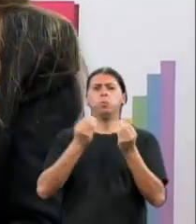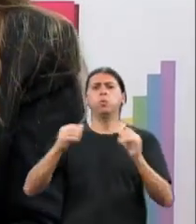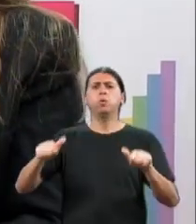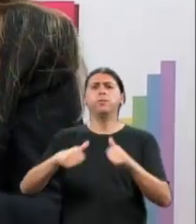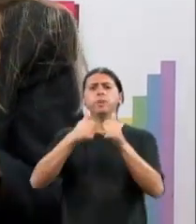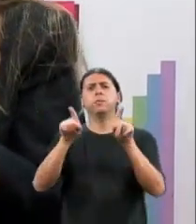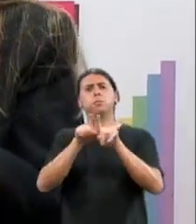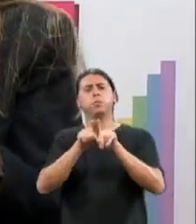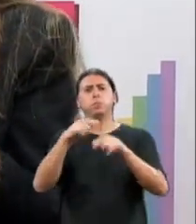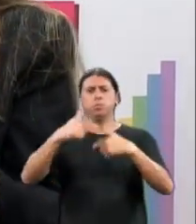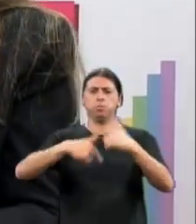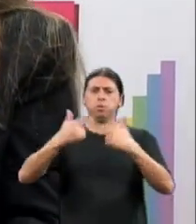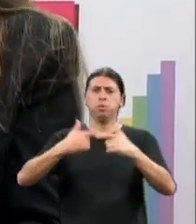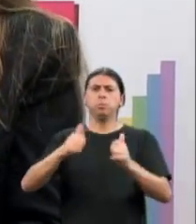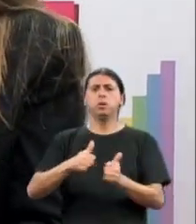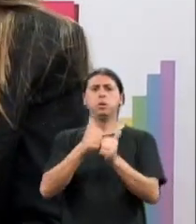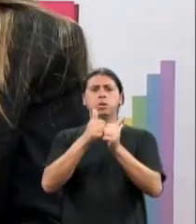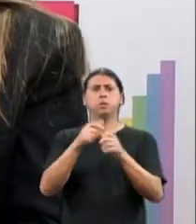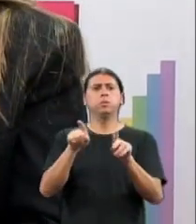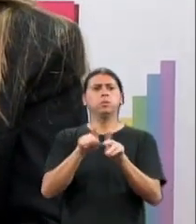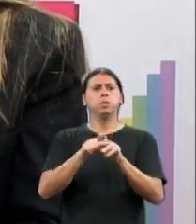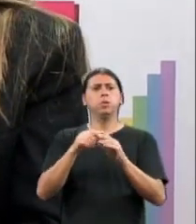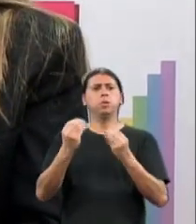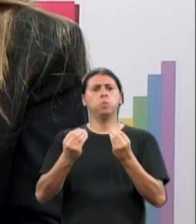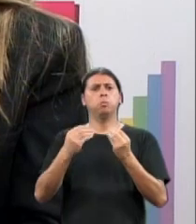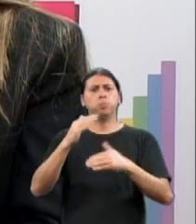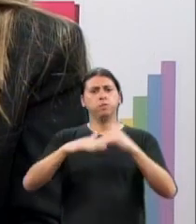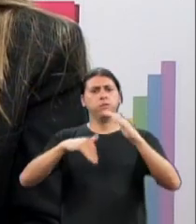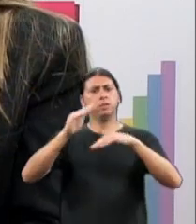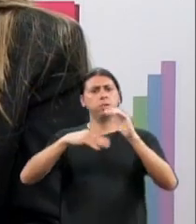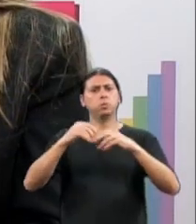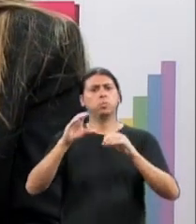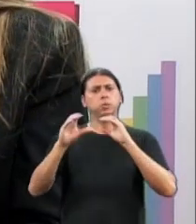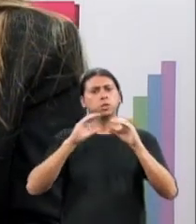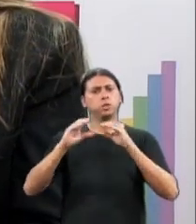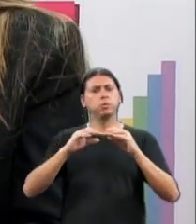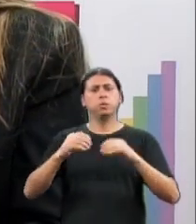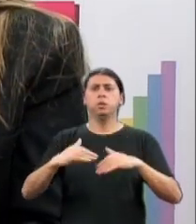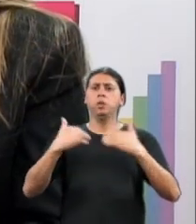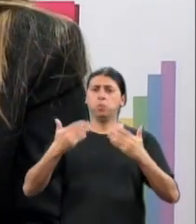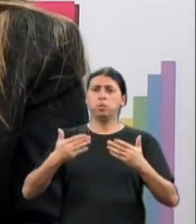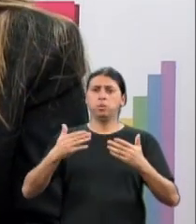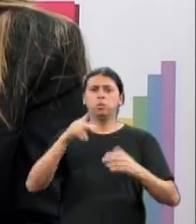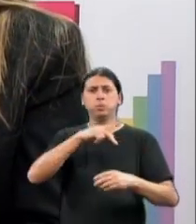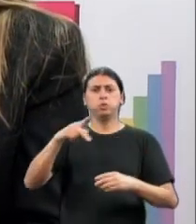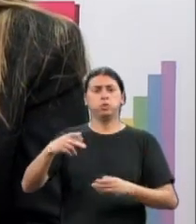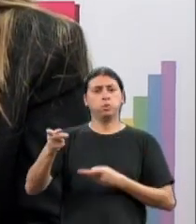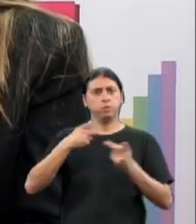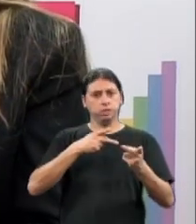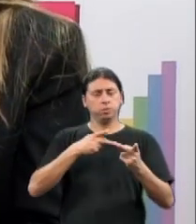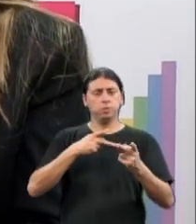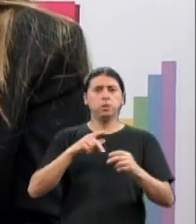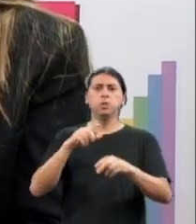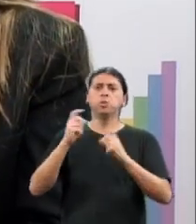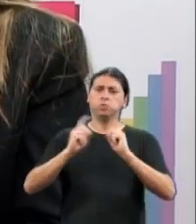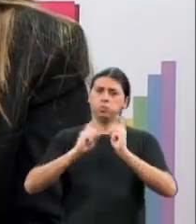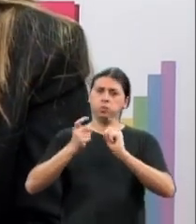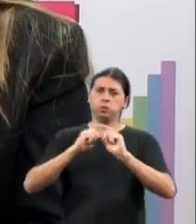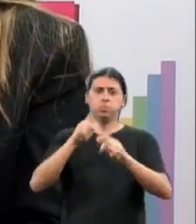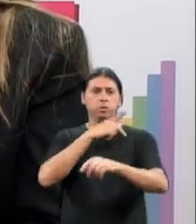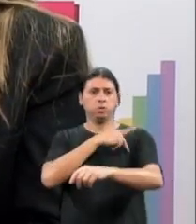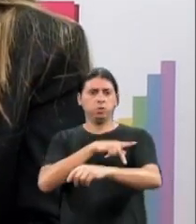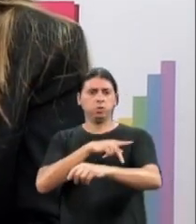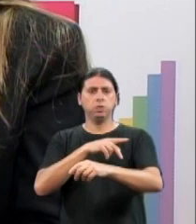nosso trabalho, como é que ele pode agregar ao processo comunicativo. Quando o professor é convidado a discutir pedagogicamente o uso